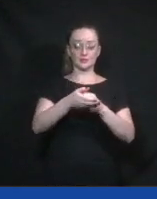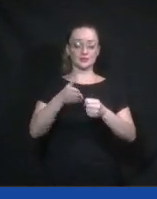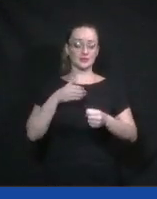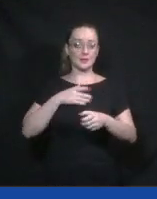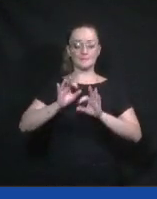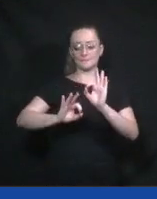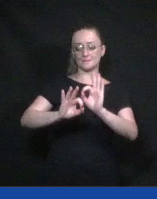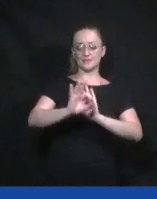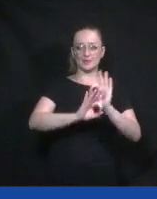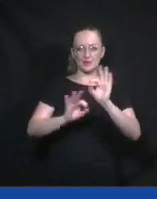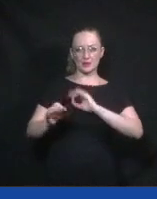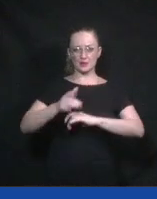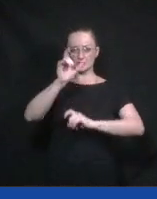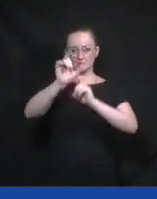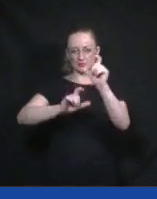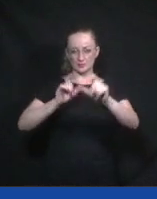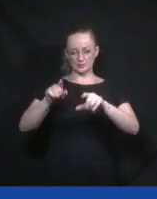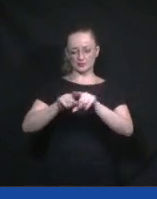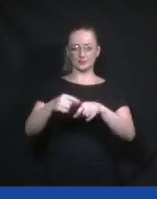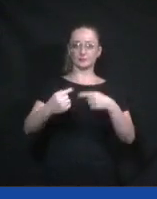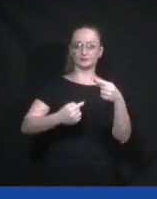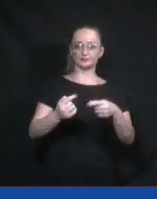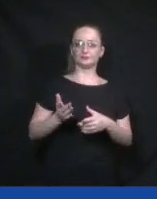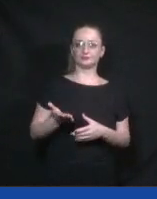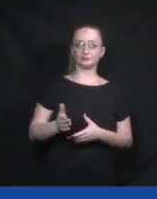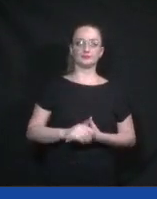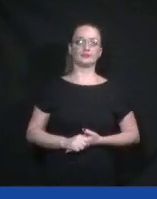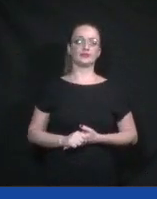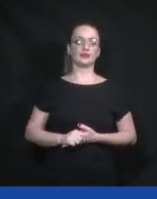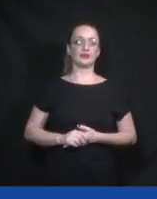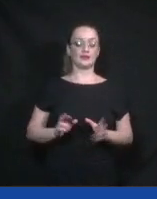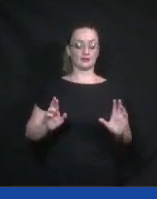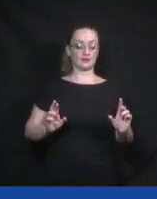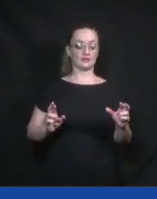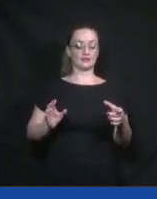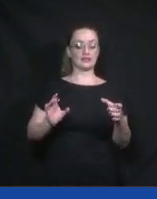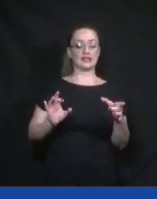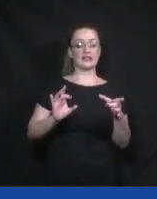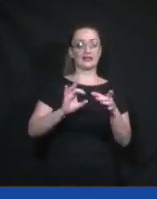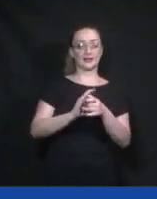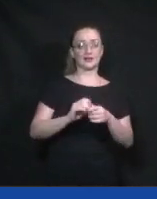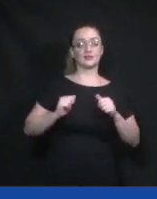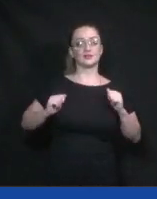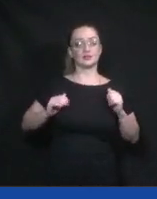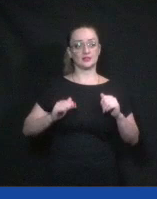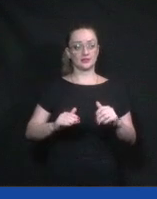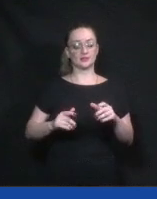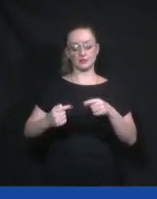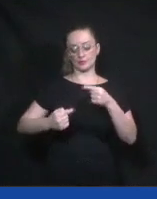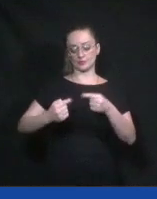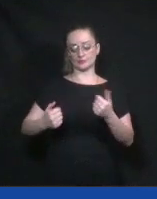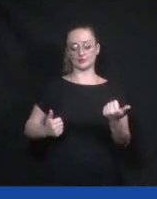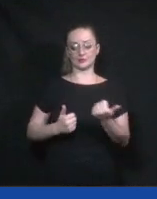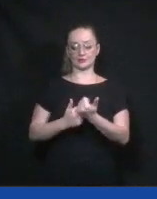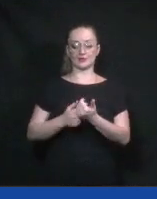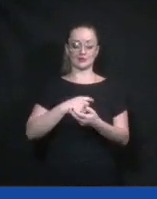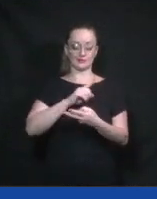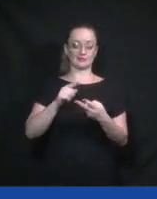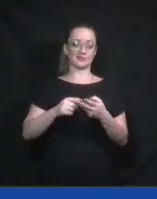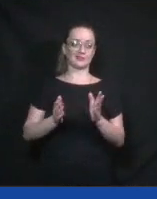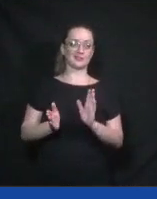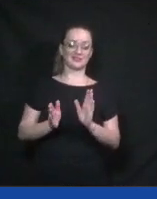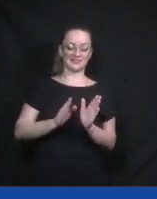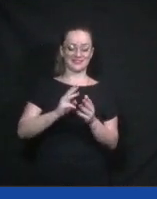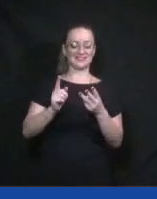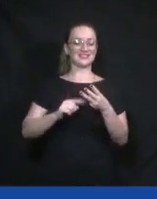ou políticos para isso no caso da rede de ação política pela sustentabilidade e aqui eu entro no meu terceiro bloco na